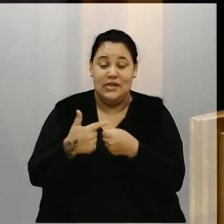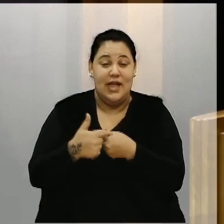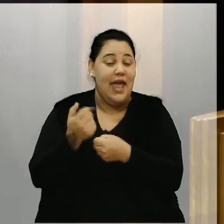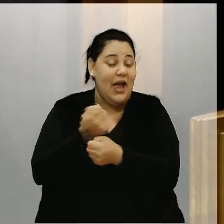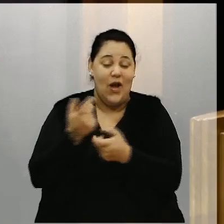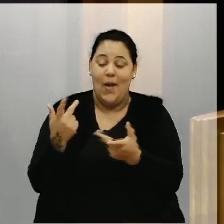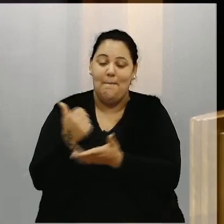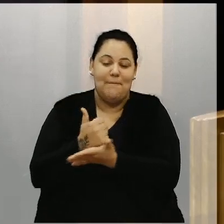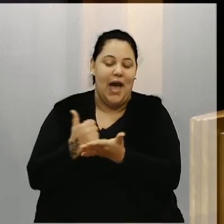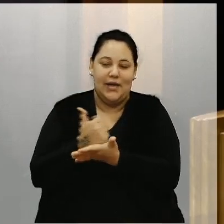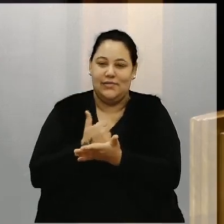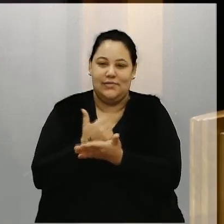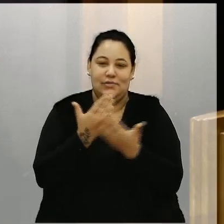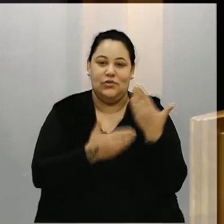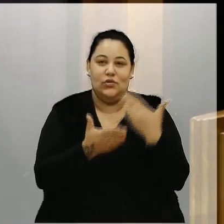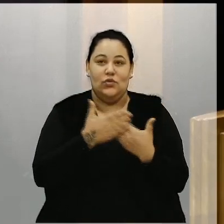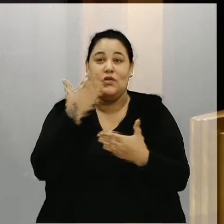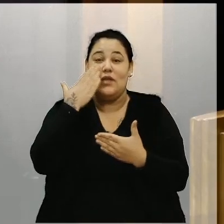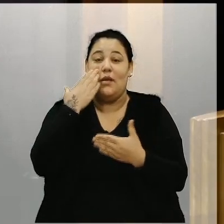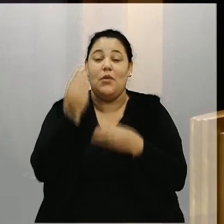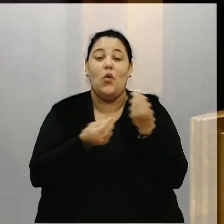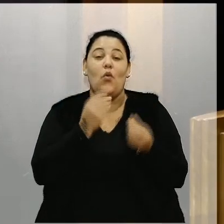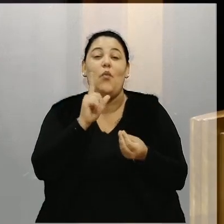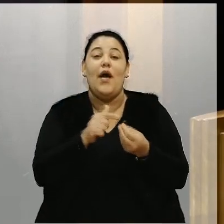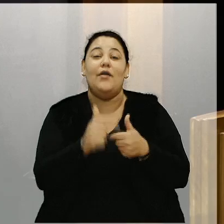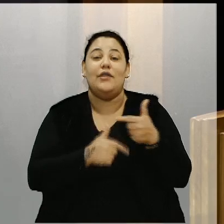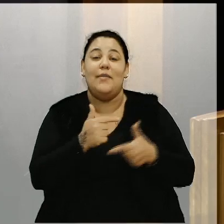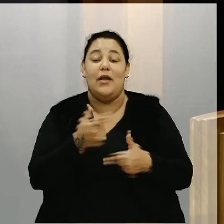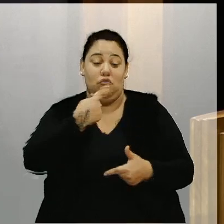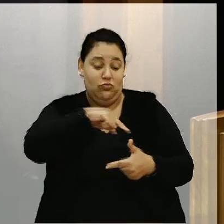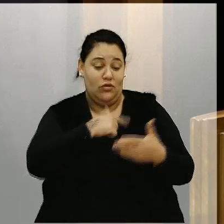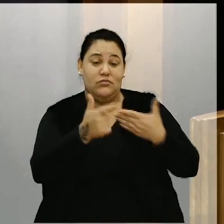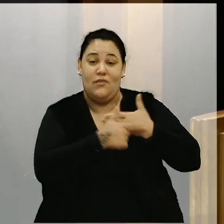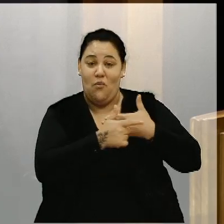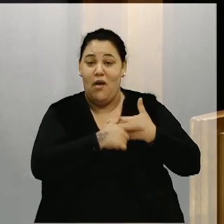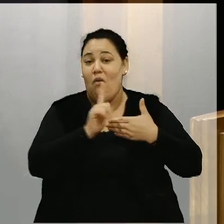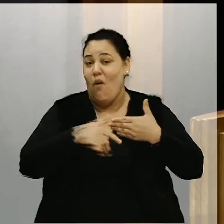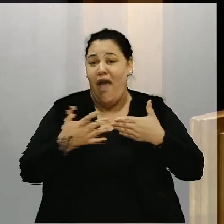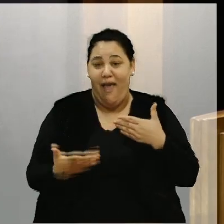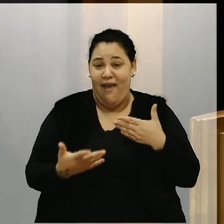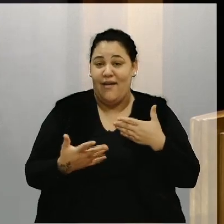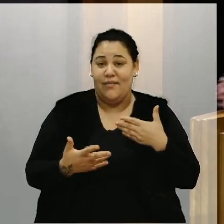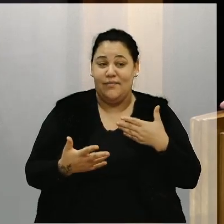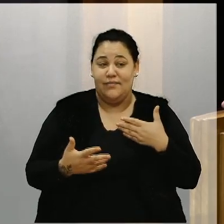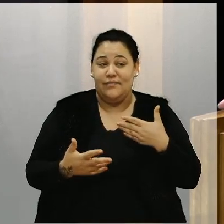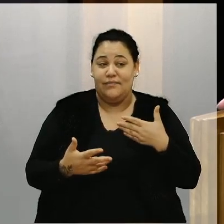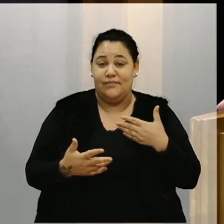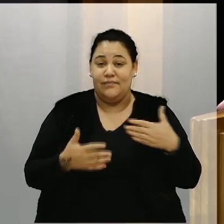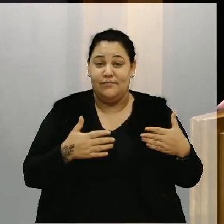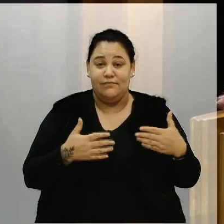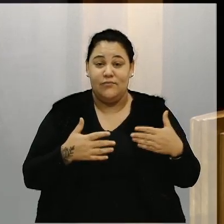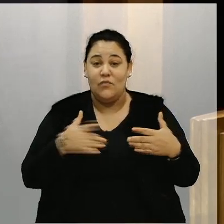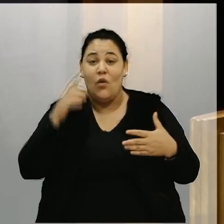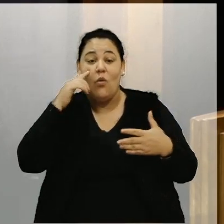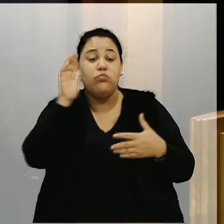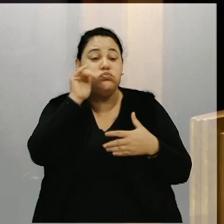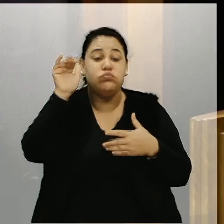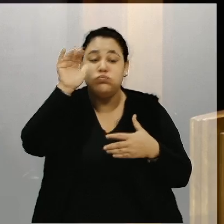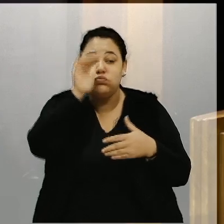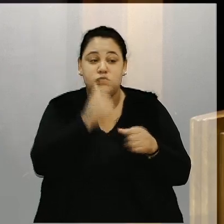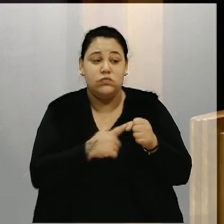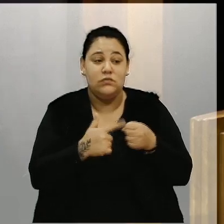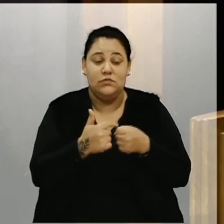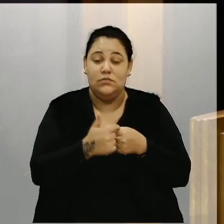básica, que todo mundo aqui sabe como é que funciona, e o nosso papel é esse, estar correndo a cidade, averiguando denúncias e tudo